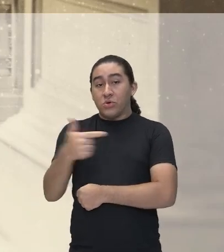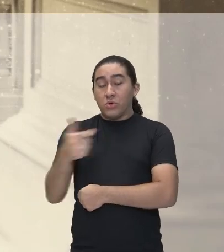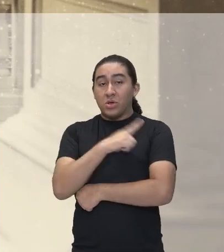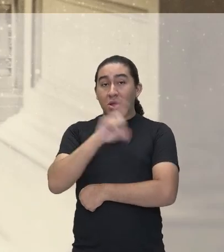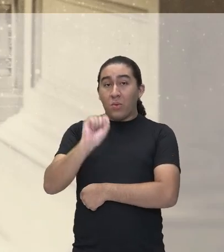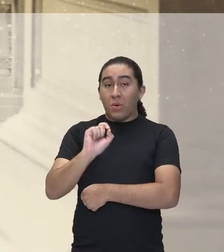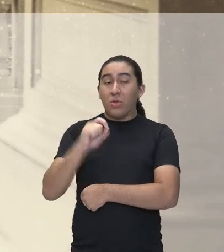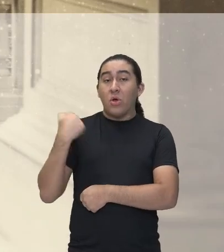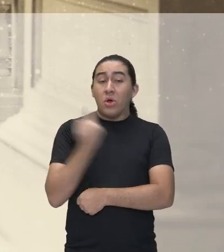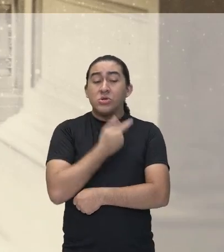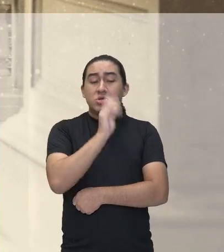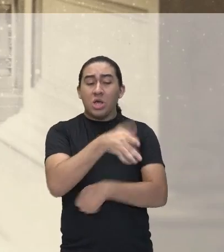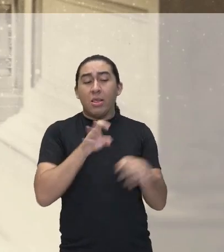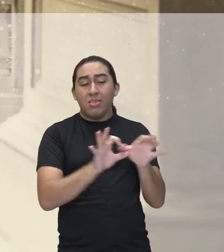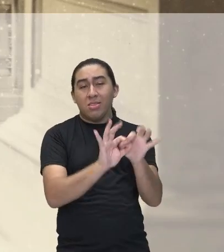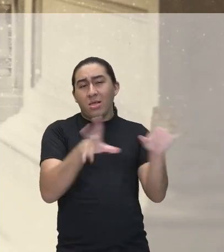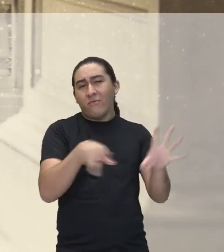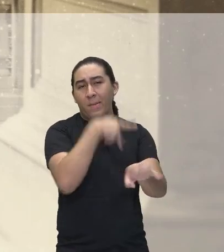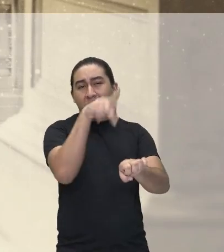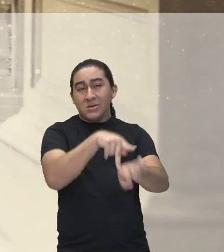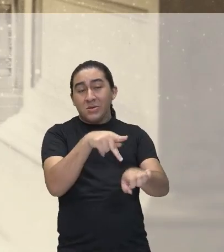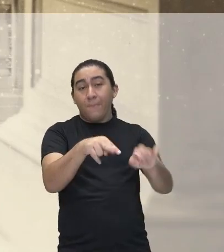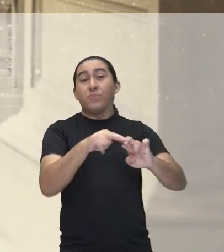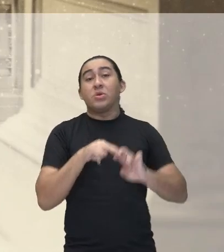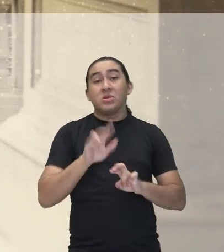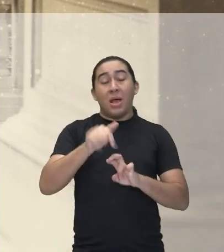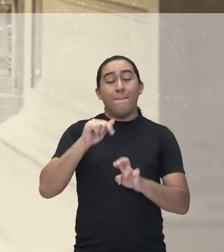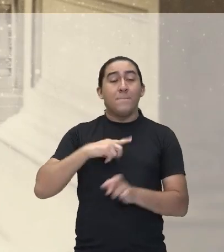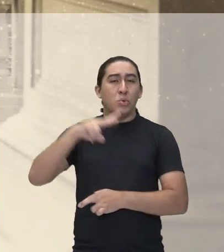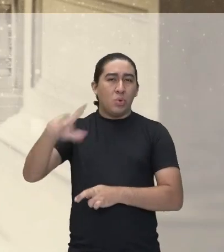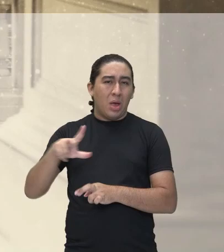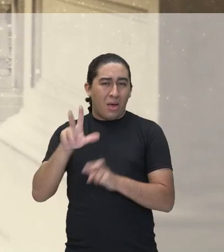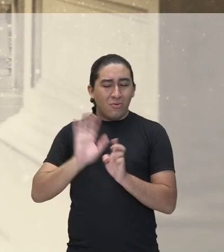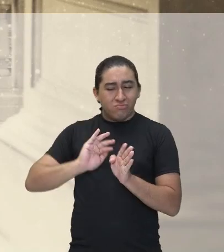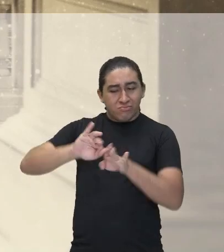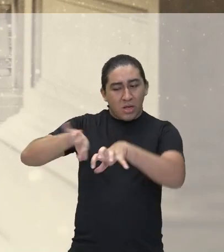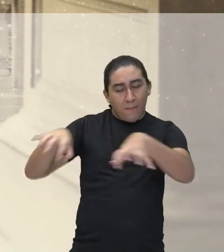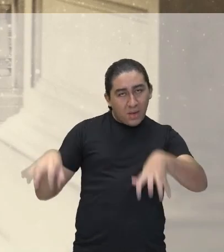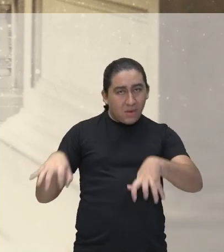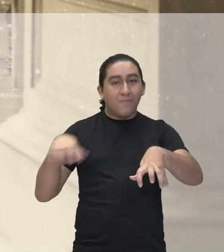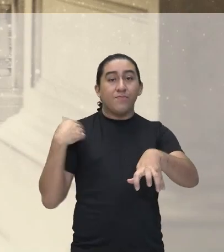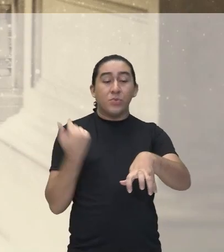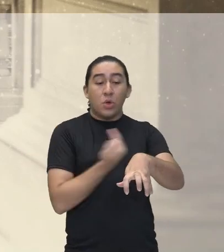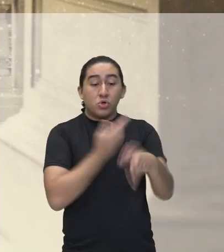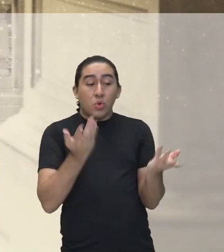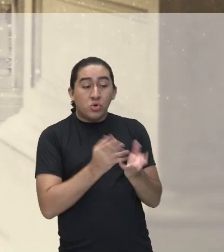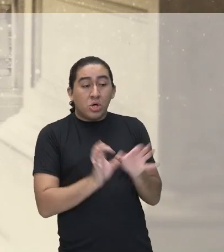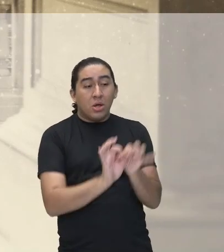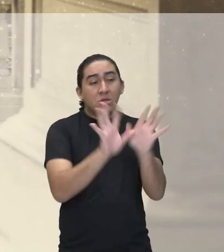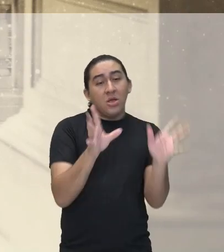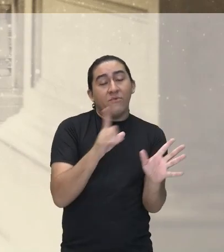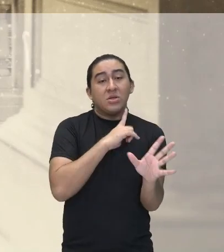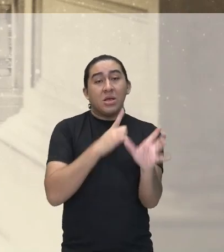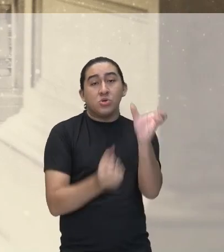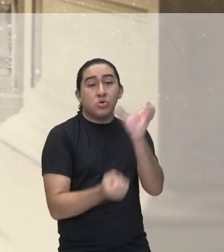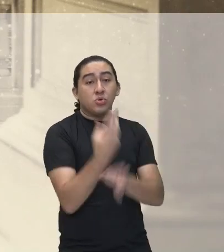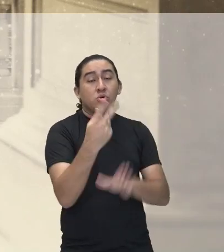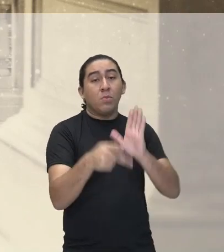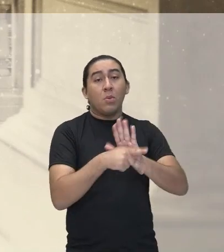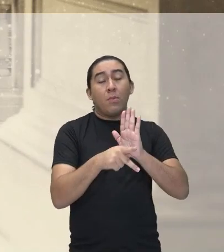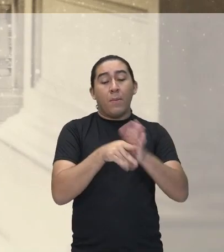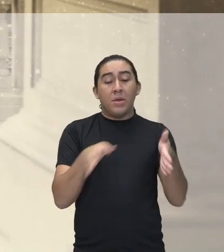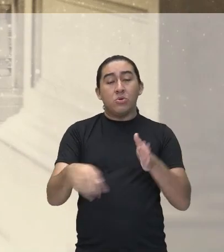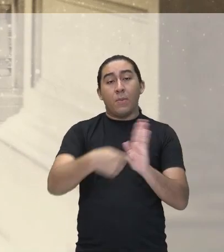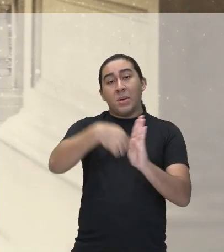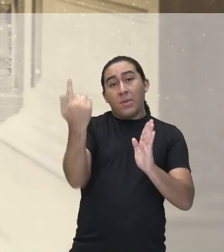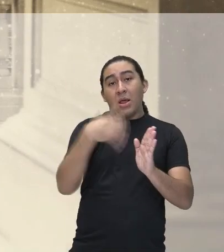tornamos independentes, então, lá de Portugal. Ou seja, nós vamos ter, então, aqui a formação do primeiro reinado, que é